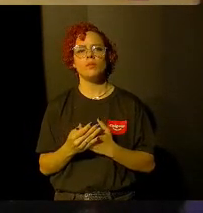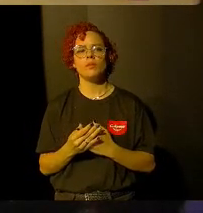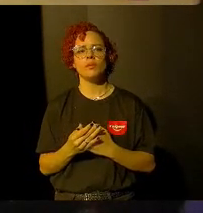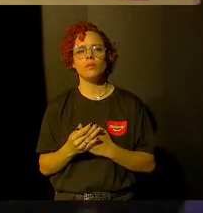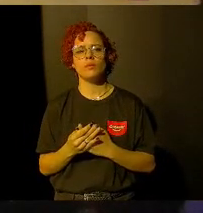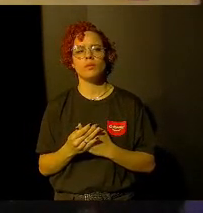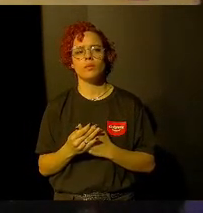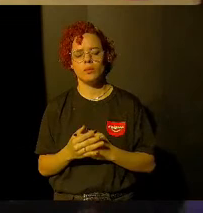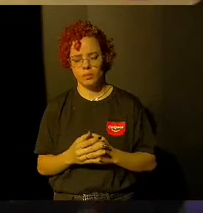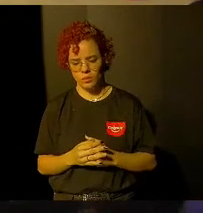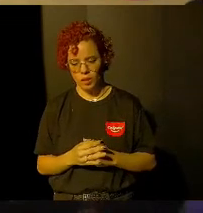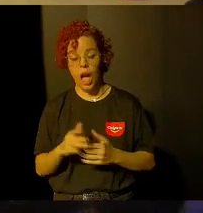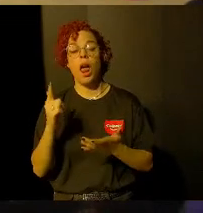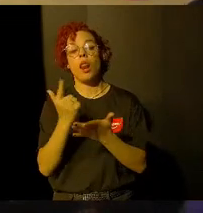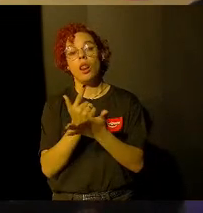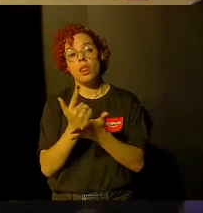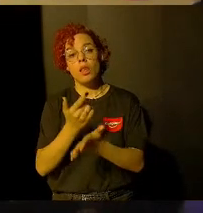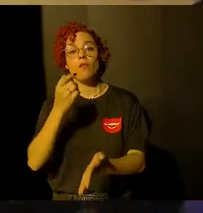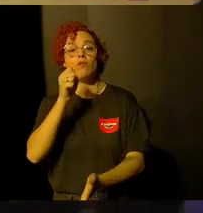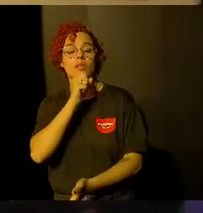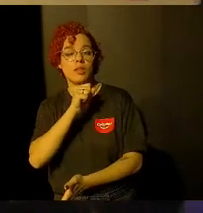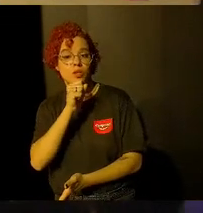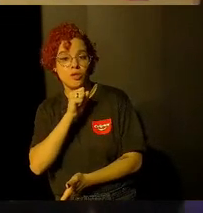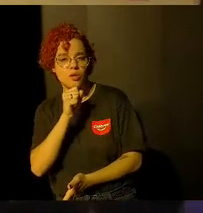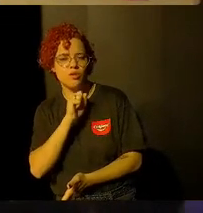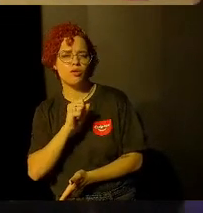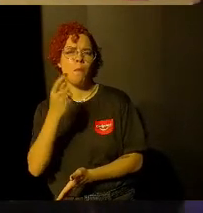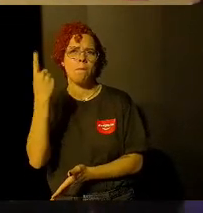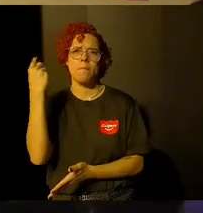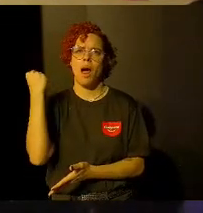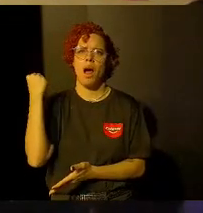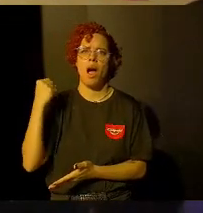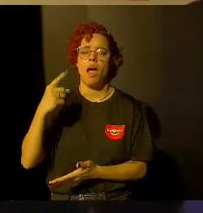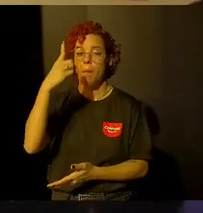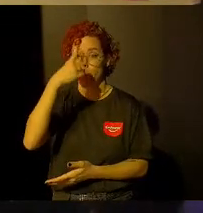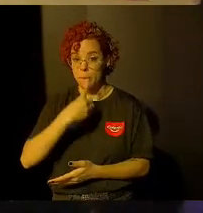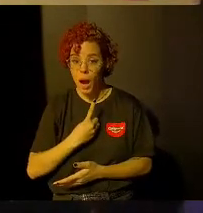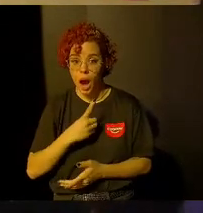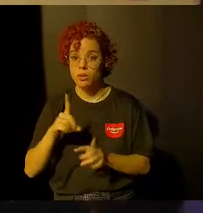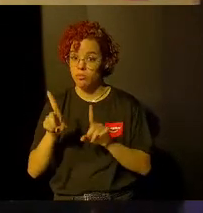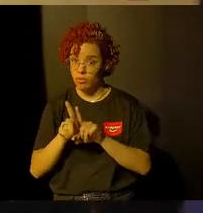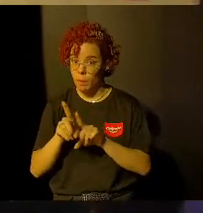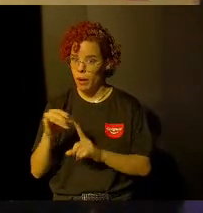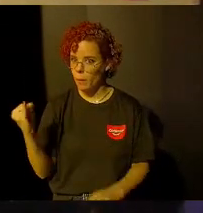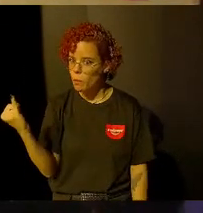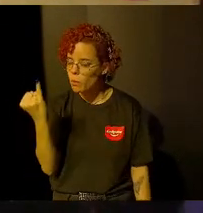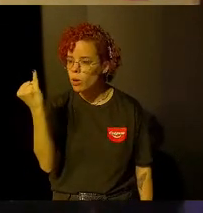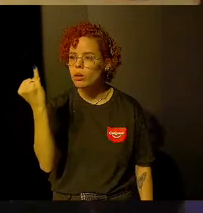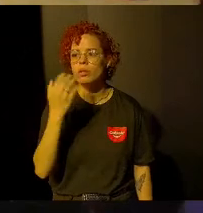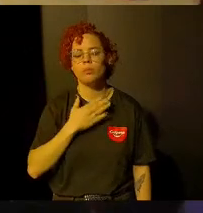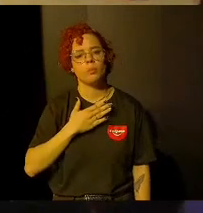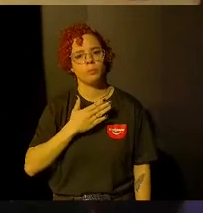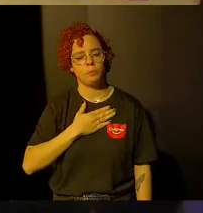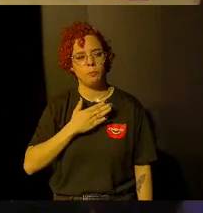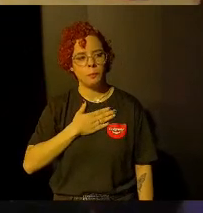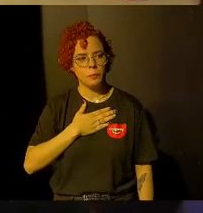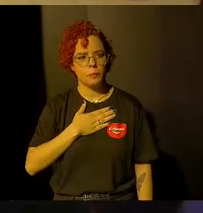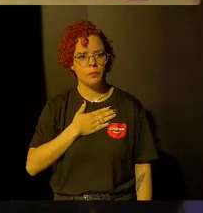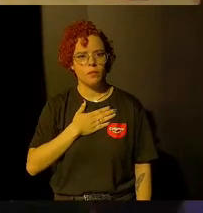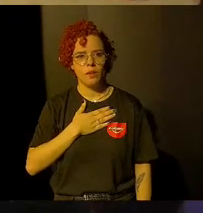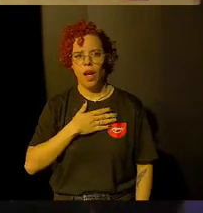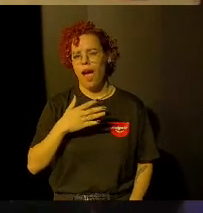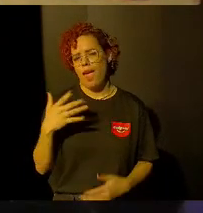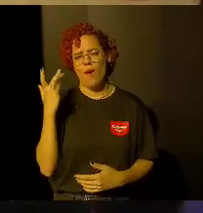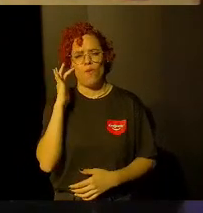Alfa livros antigos imagens também são bastante importantes para mim mas basicamente